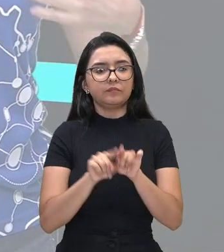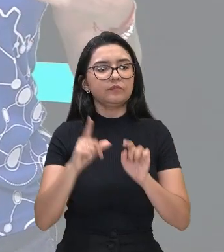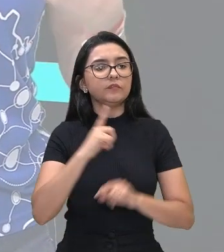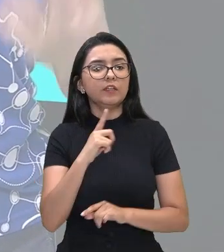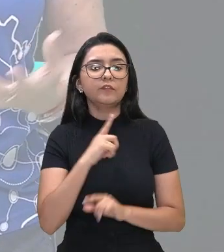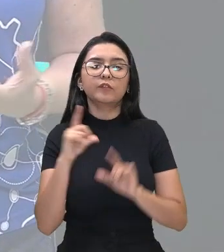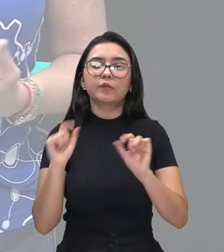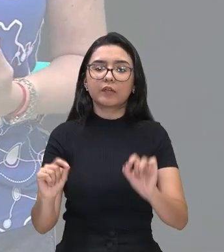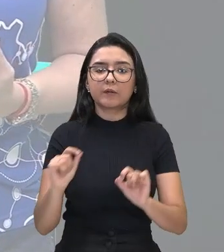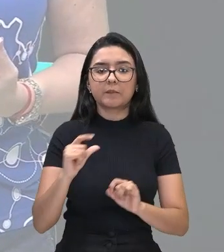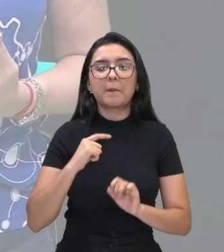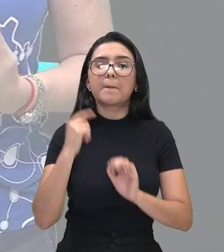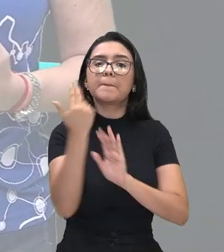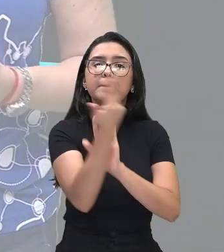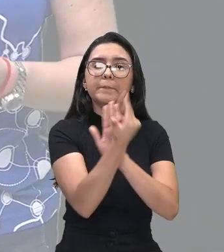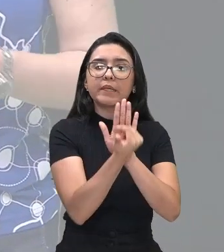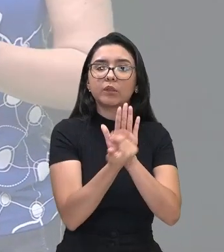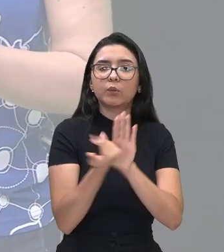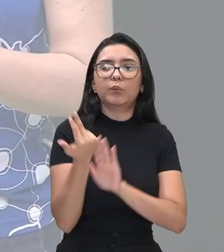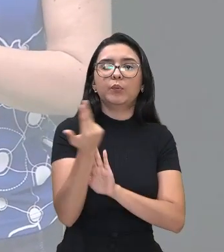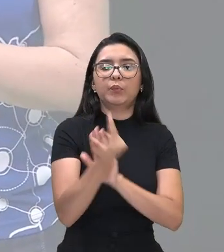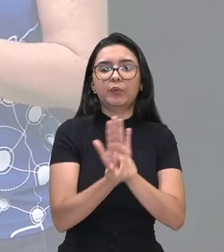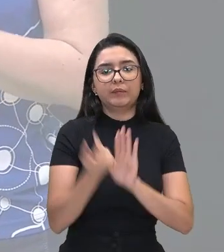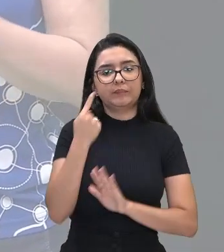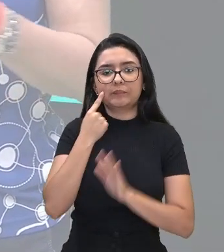teve a pintura, certo?